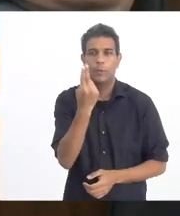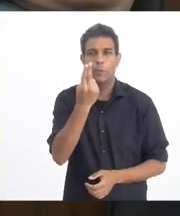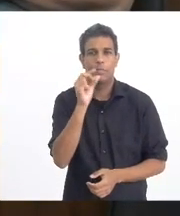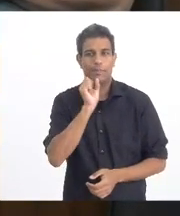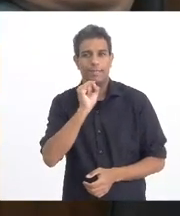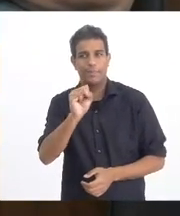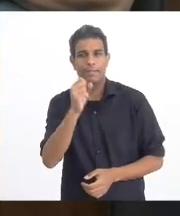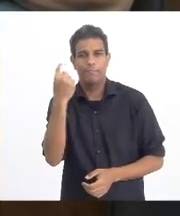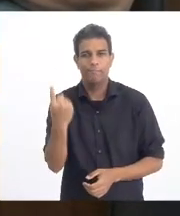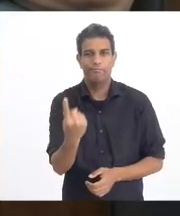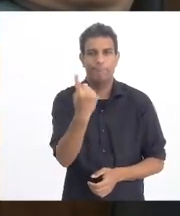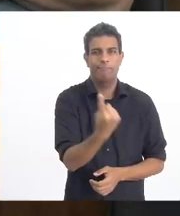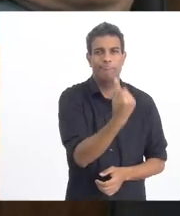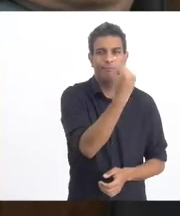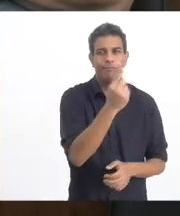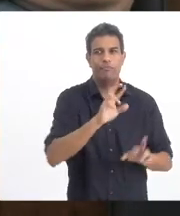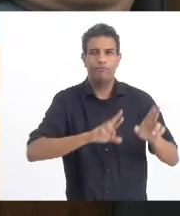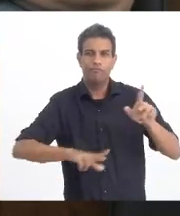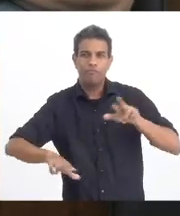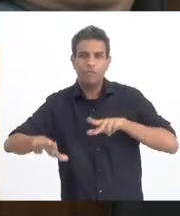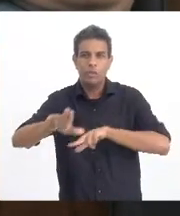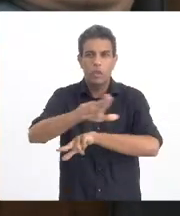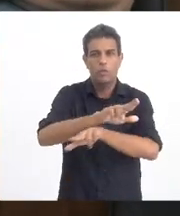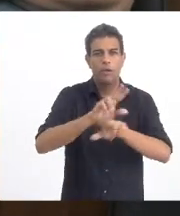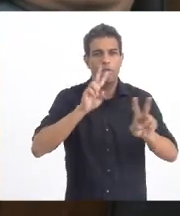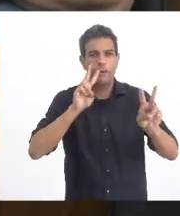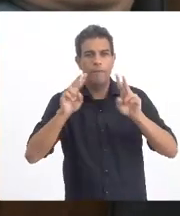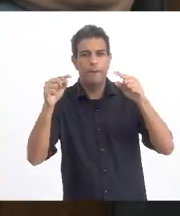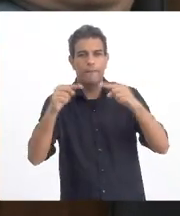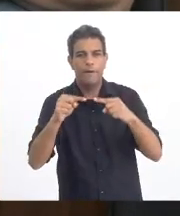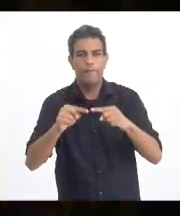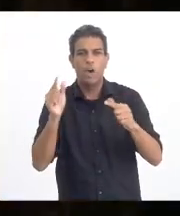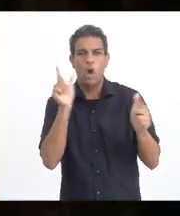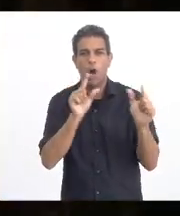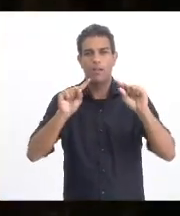se individualmente essas diferenças vão surgir,